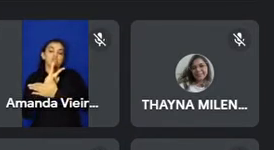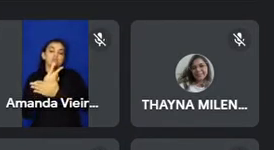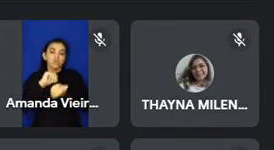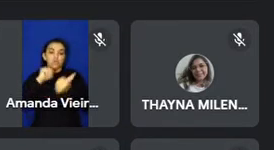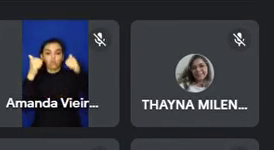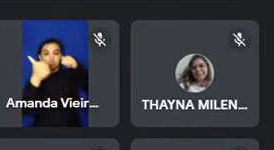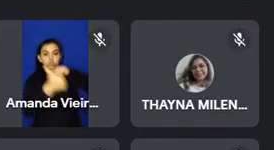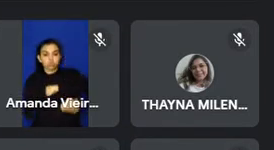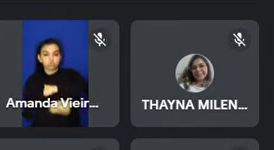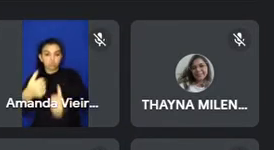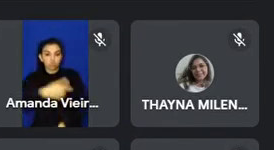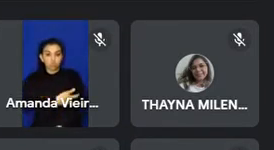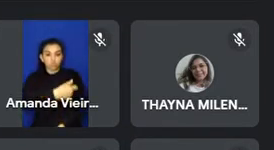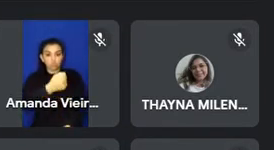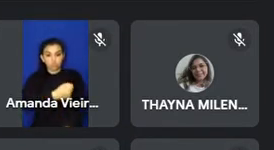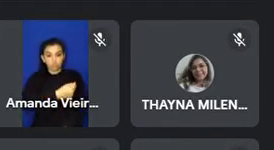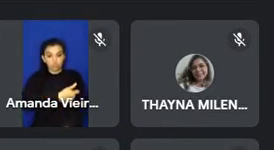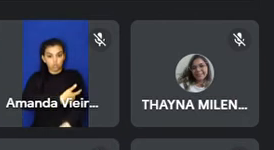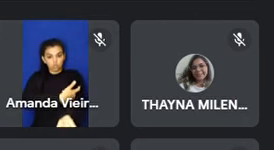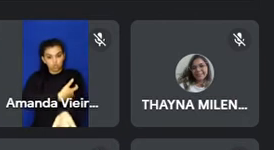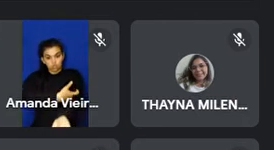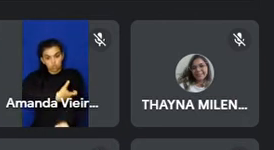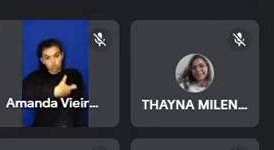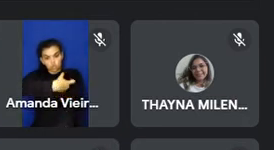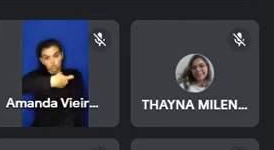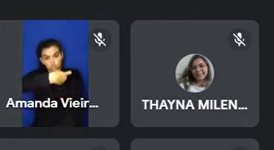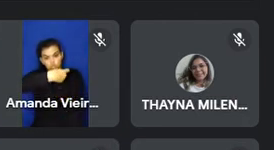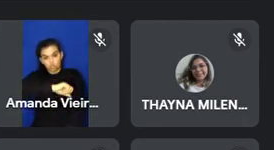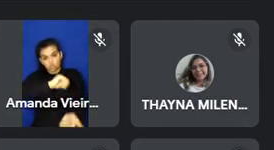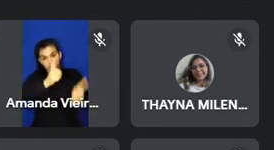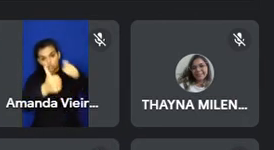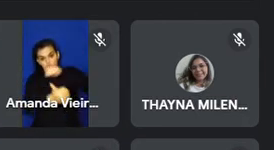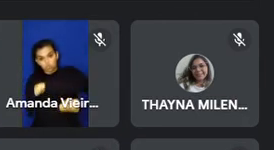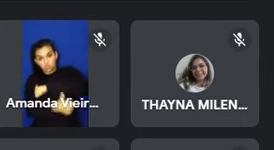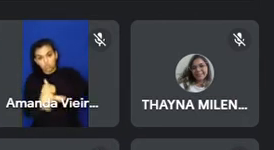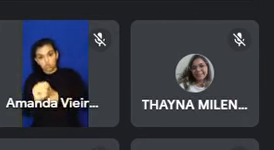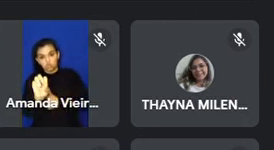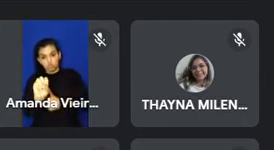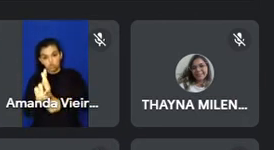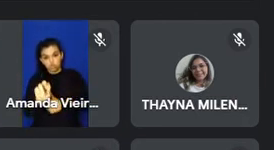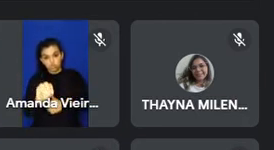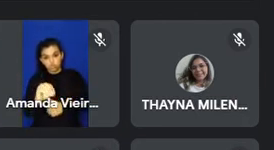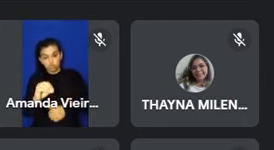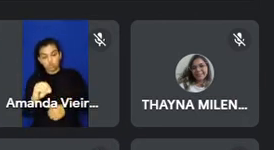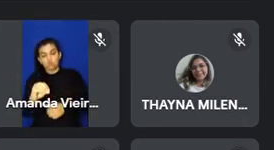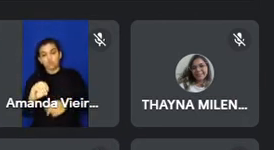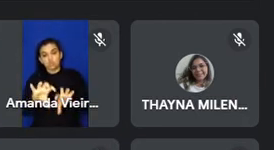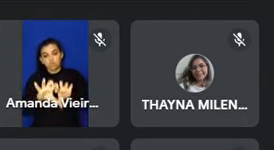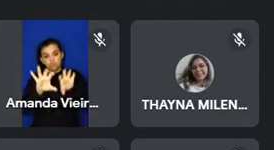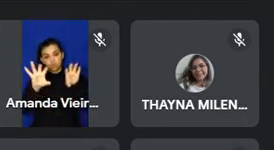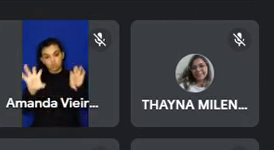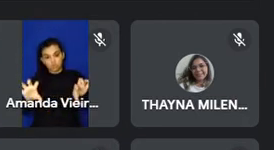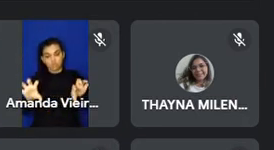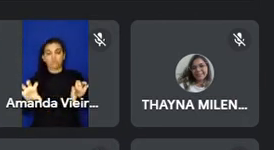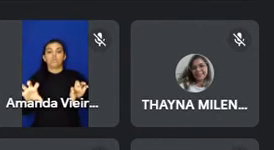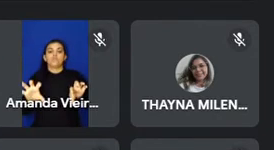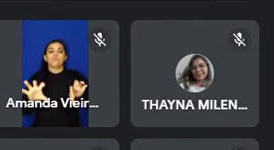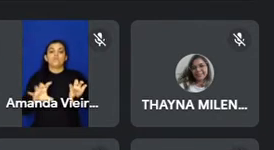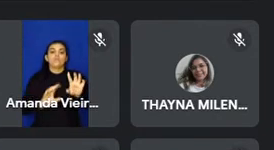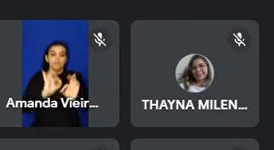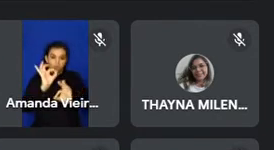sangue desse animal, faz a separação do soro e coleta só esse soro para fazer o soro antiofídico